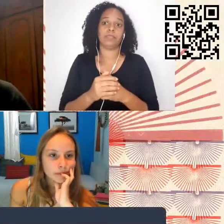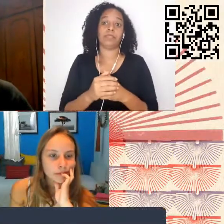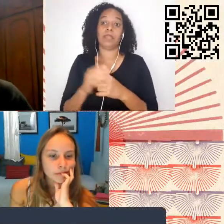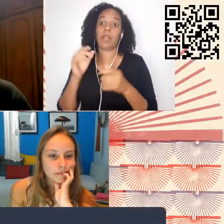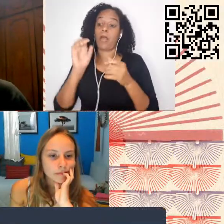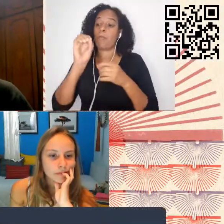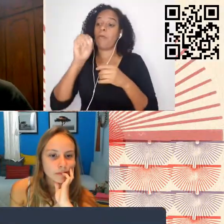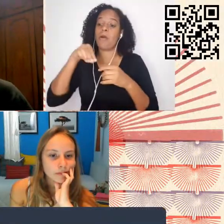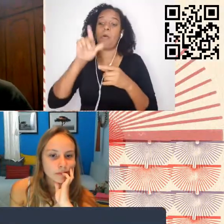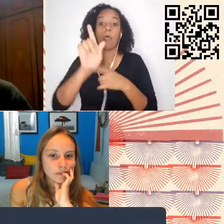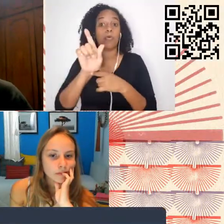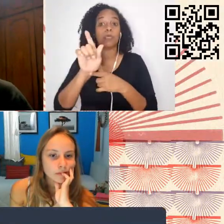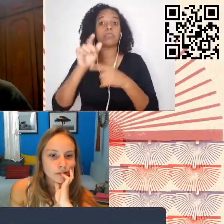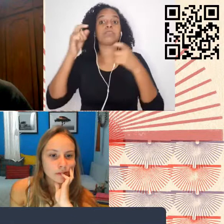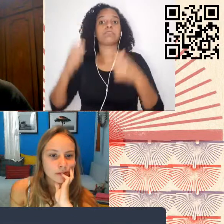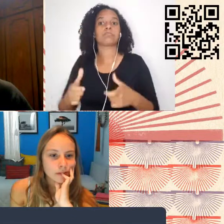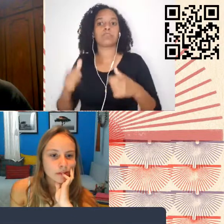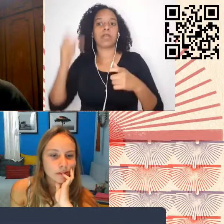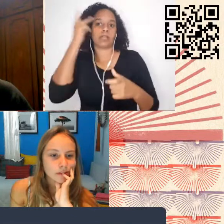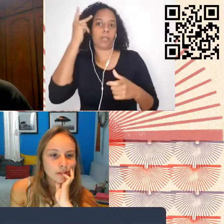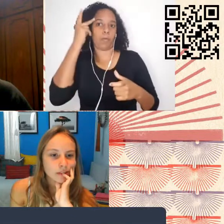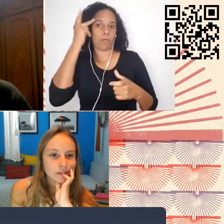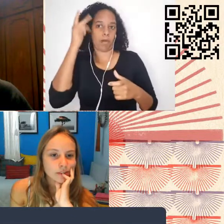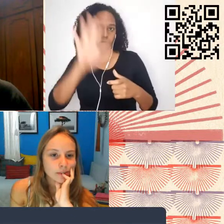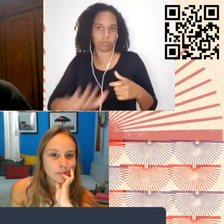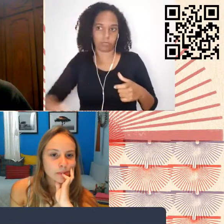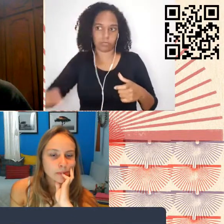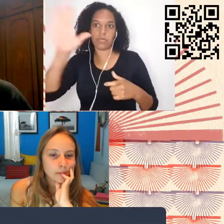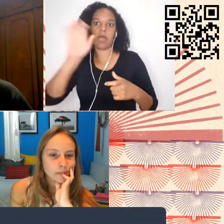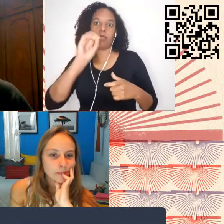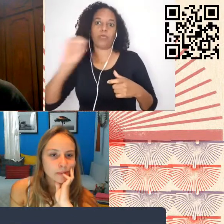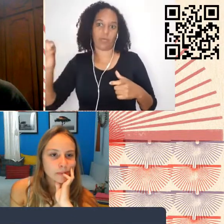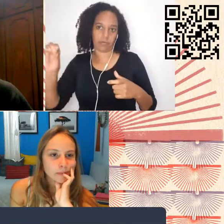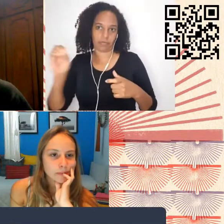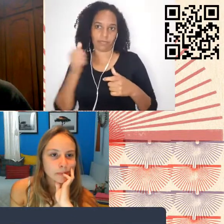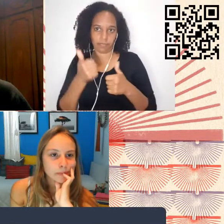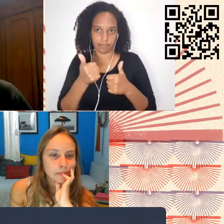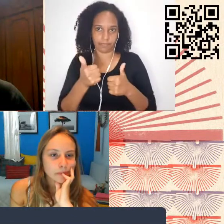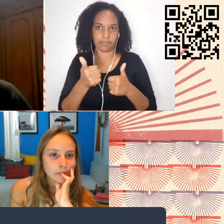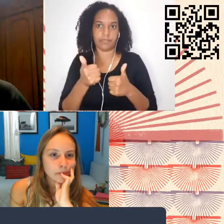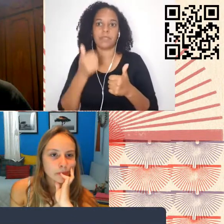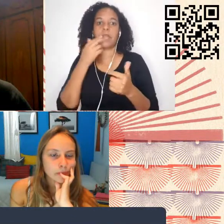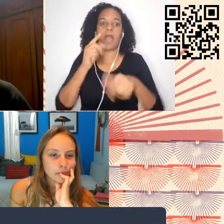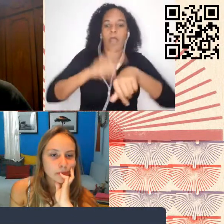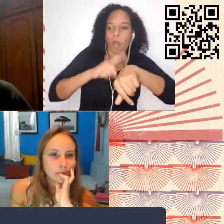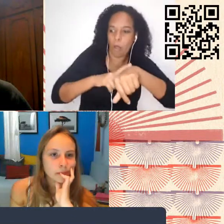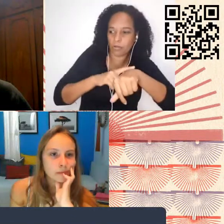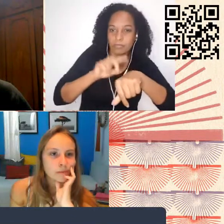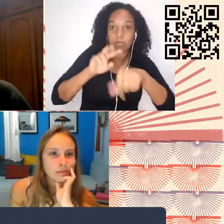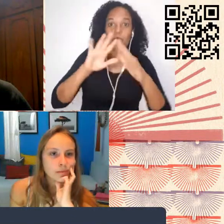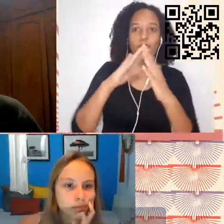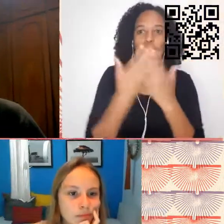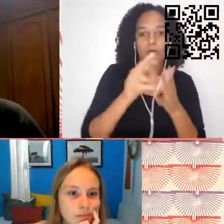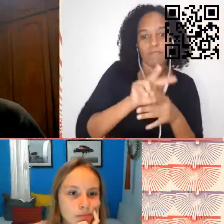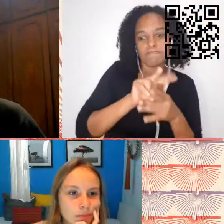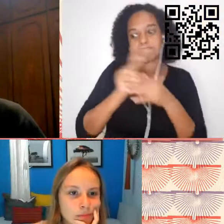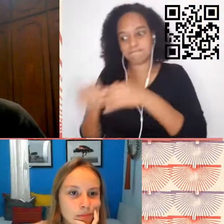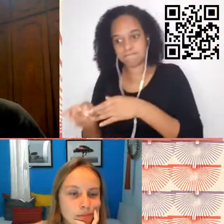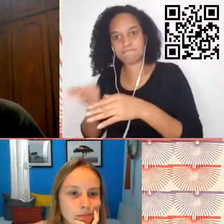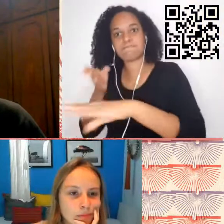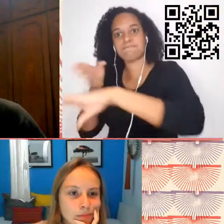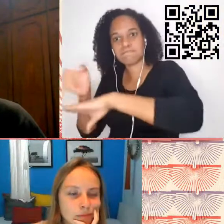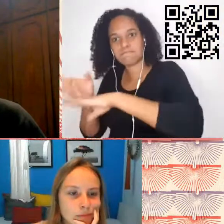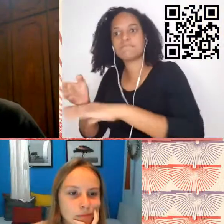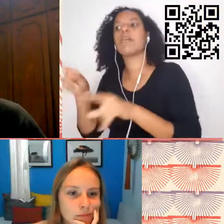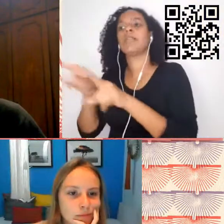que se situa na Zona Oeste de São Paulo, atende no contraturno, se fundamenta também na